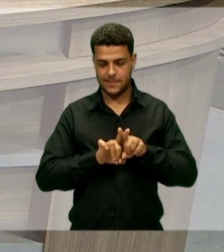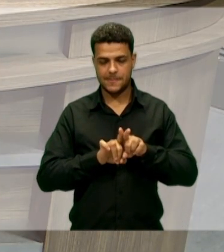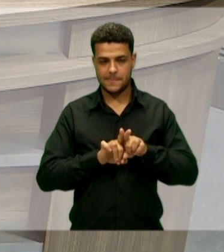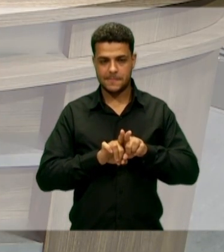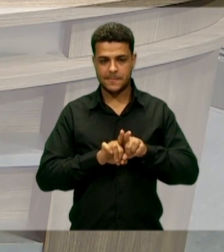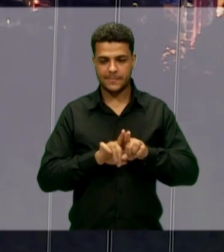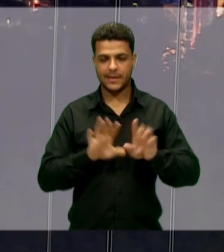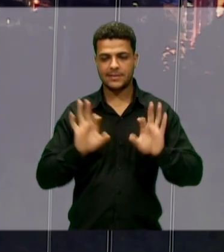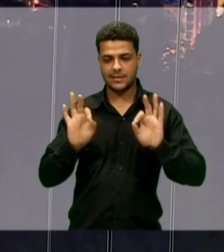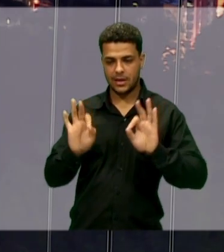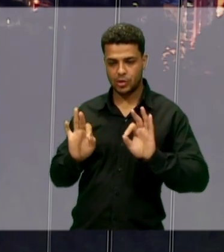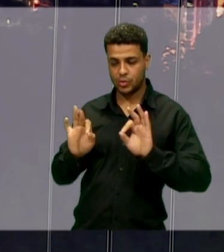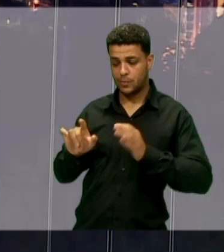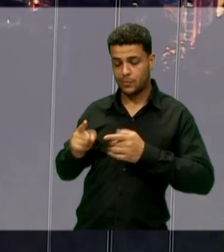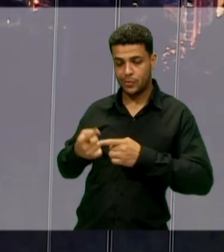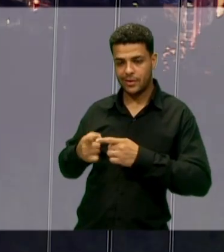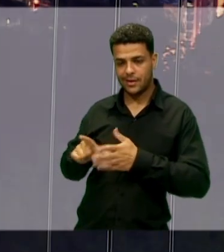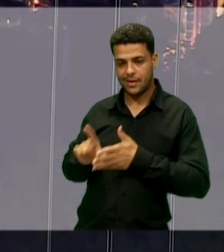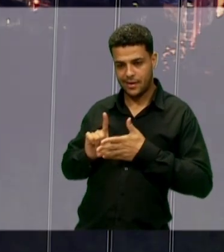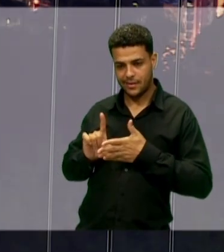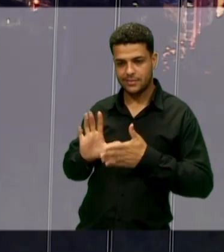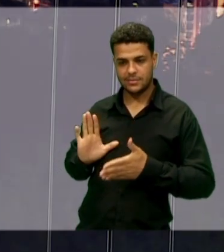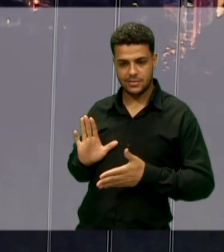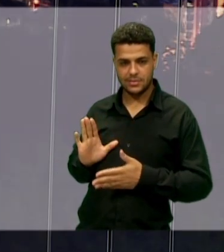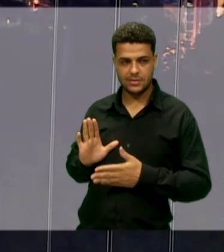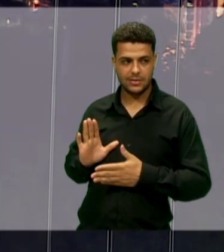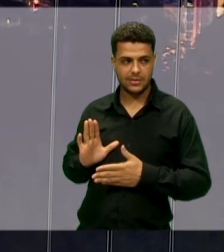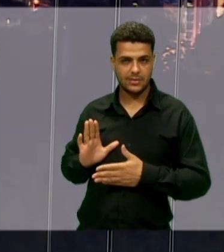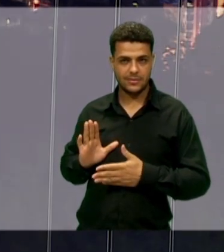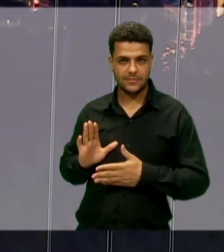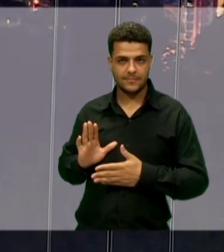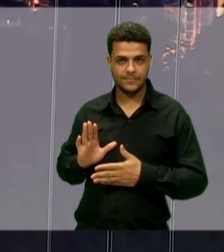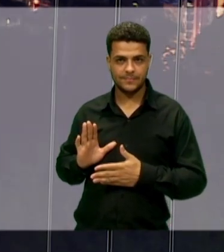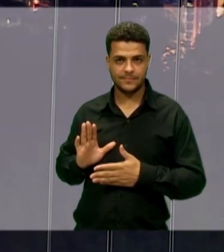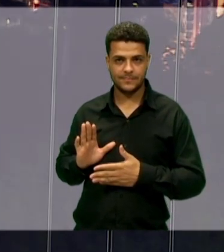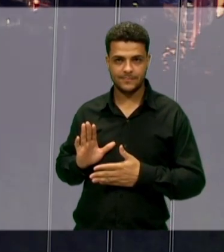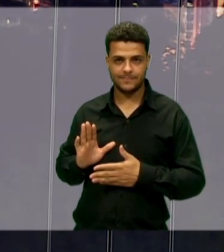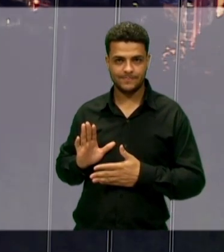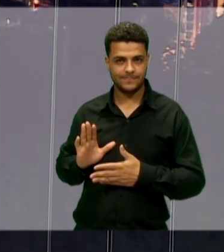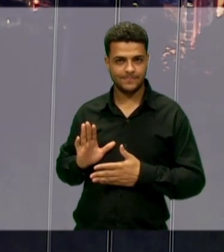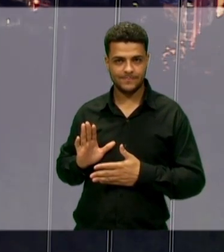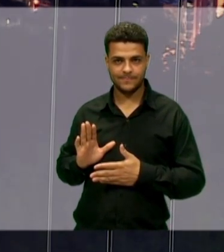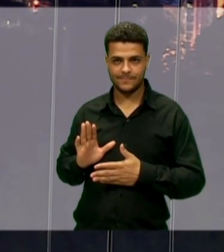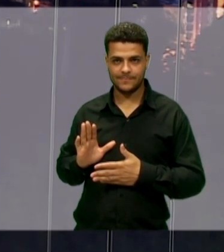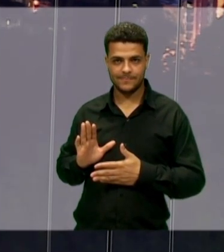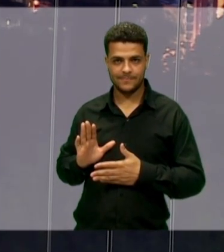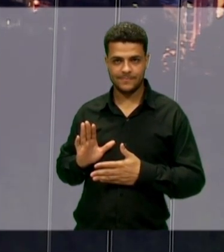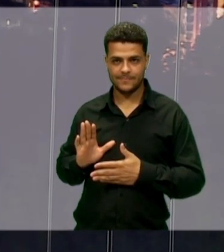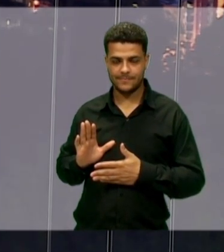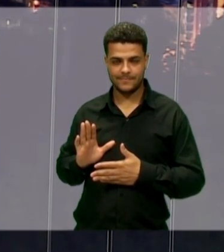Exatamente porque quanto antes se tiver a noção de que